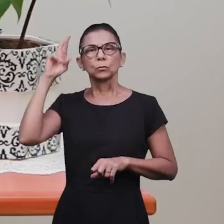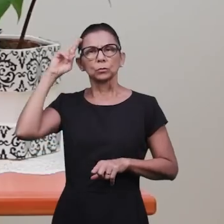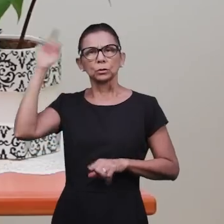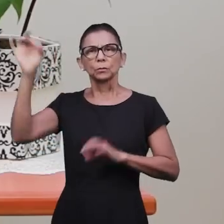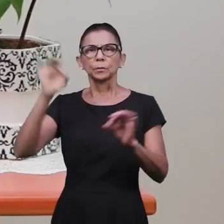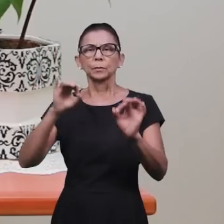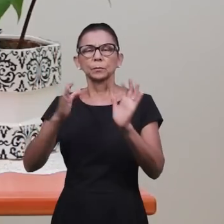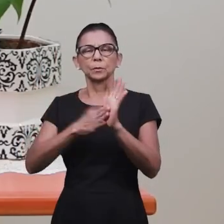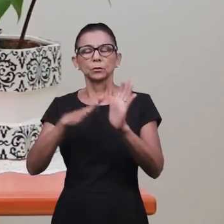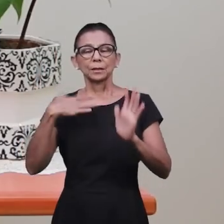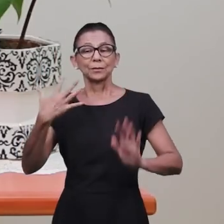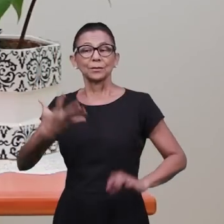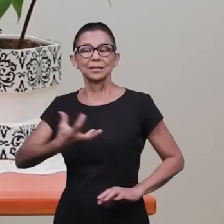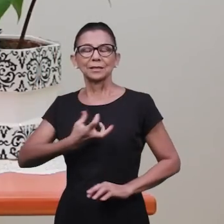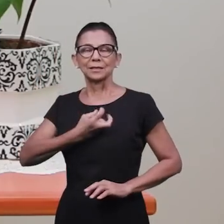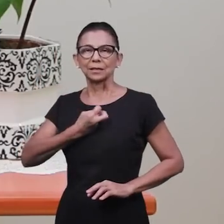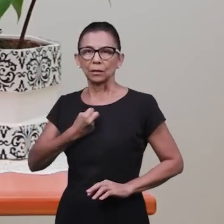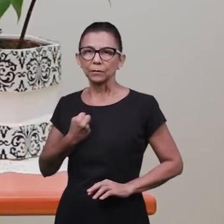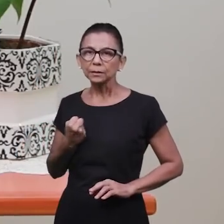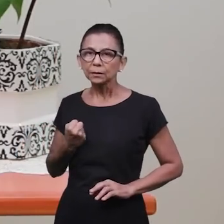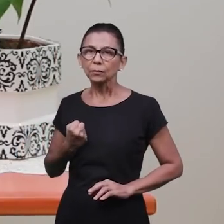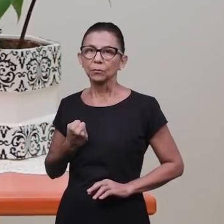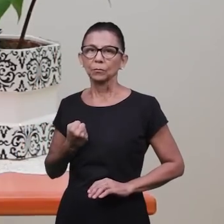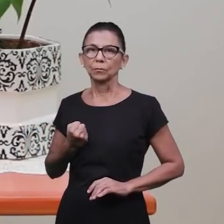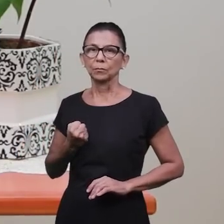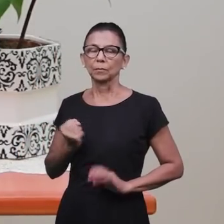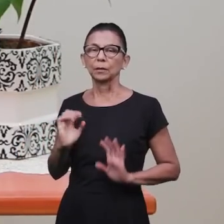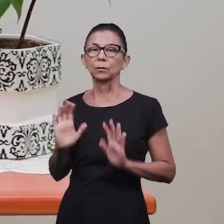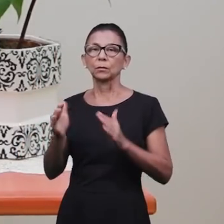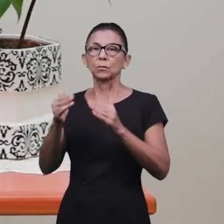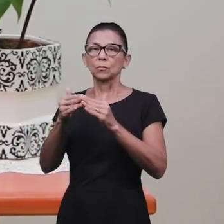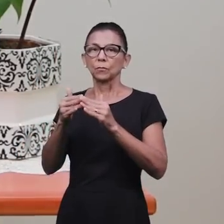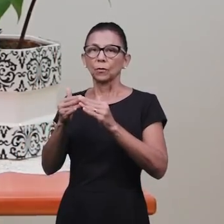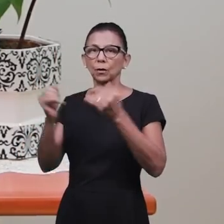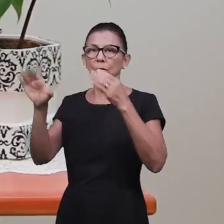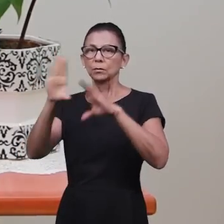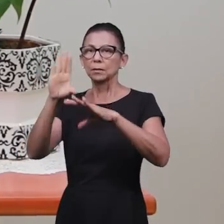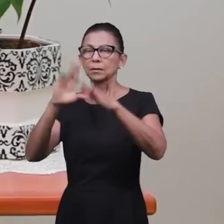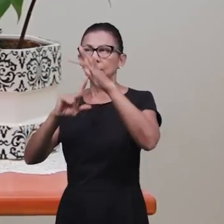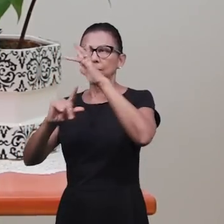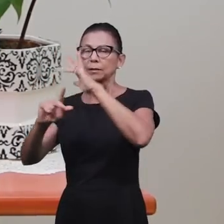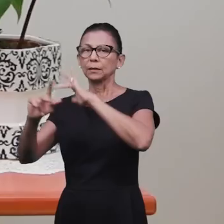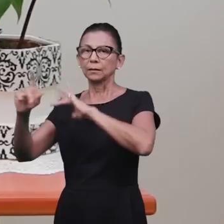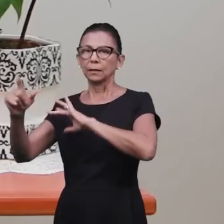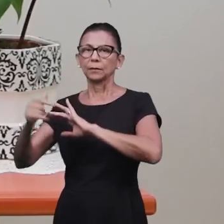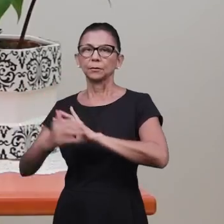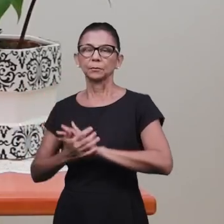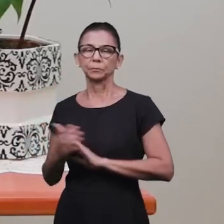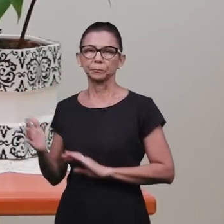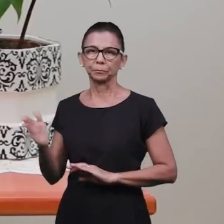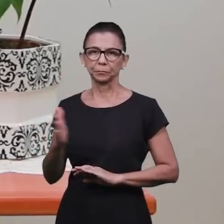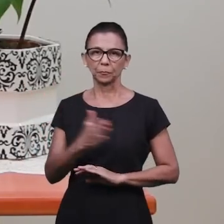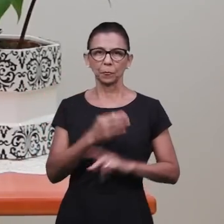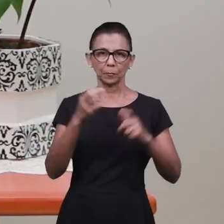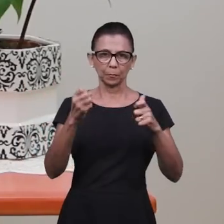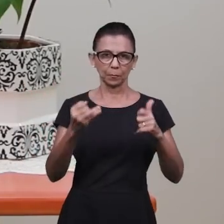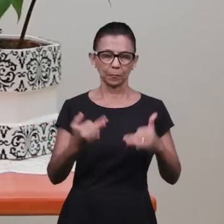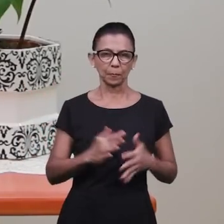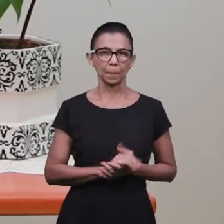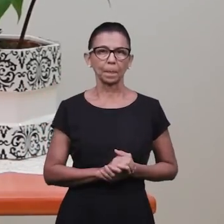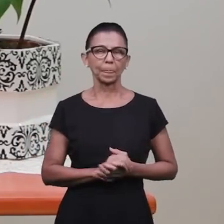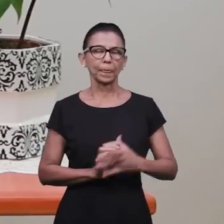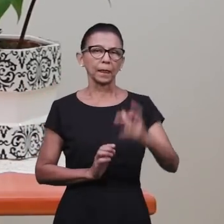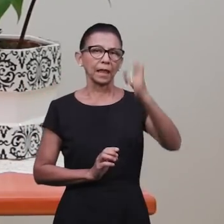trevas, espessas trevas, né? Tal como lá na praga das trevas do Egito, na